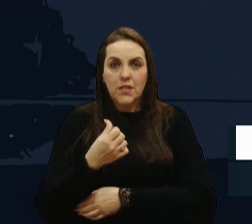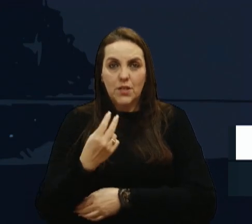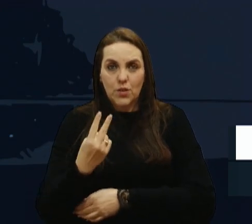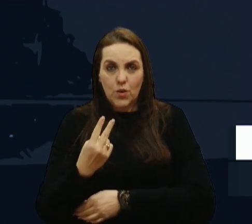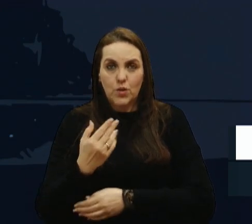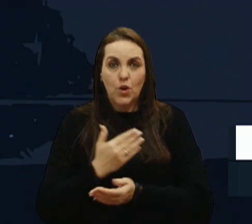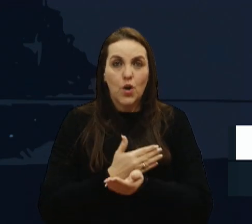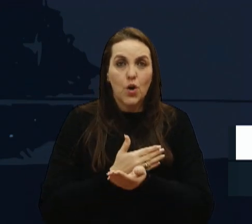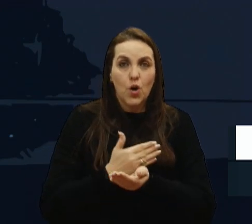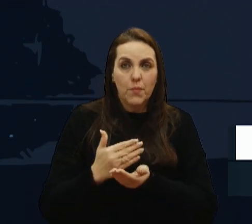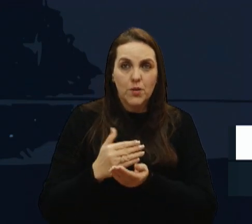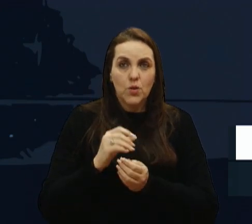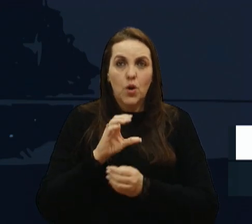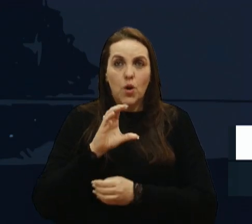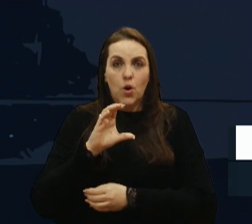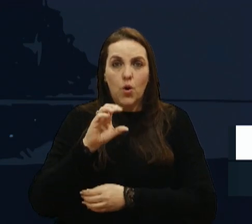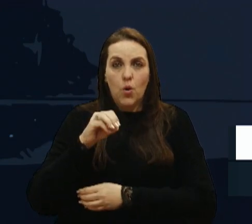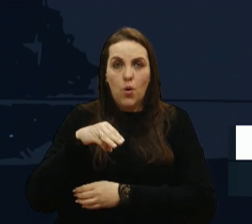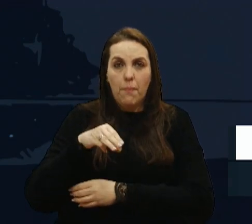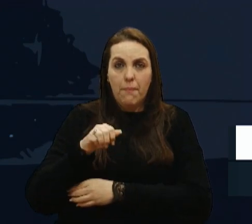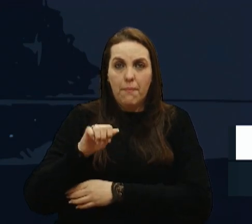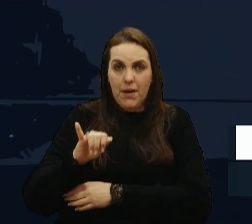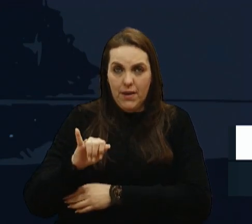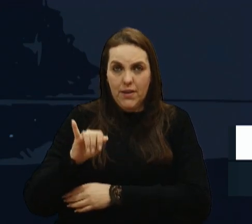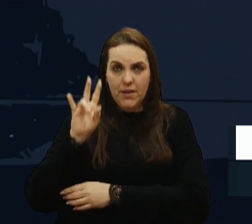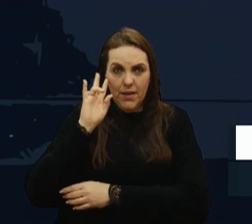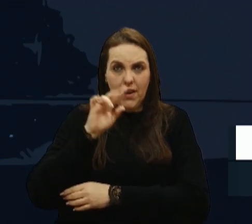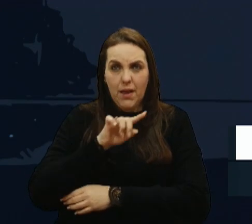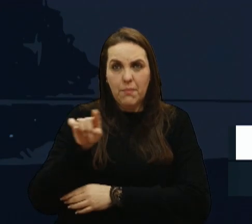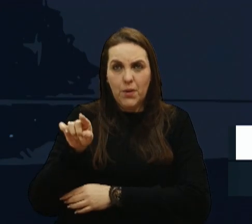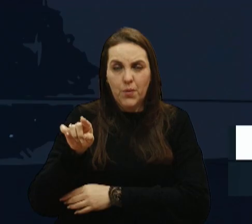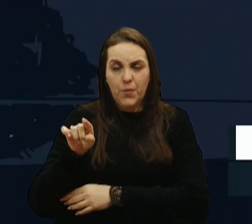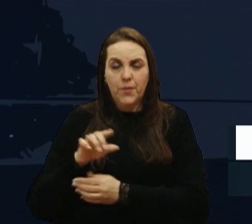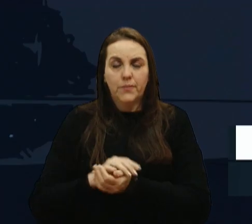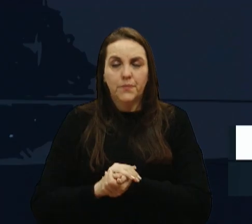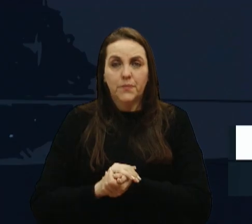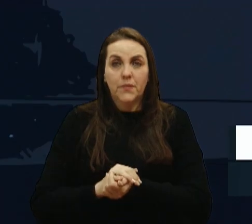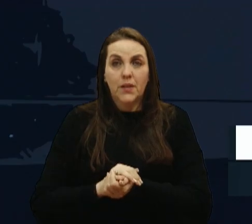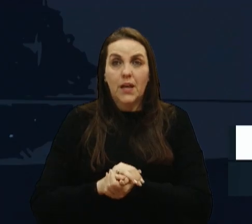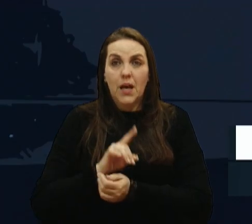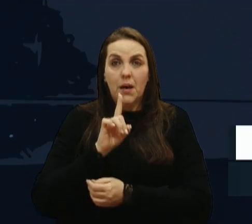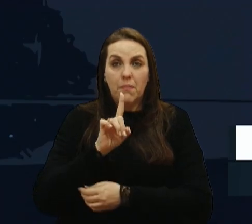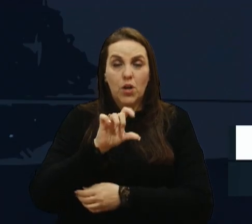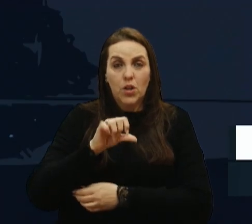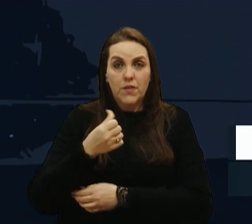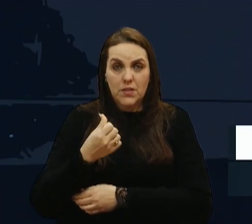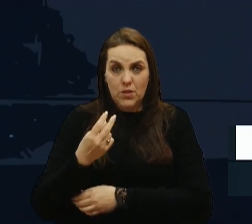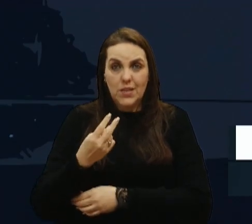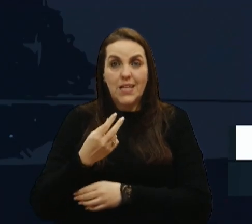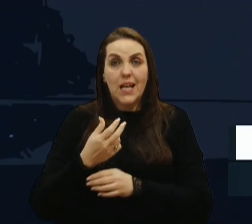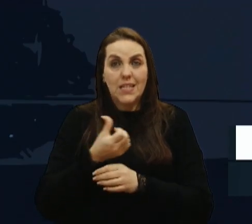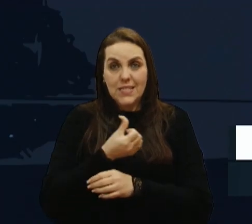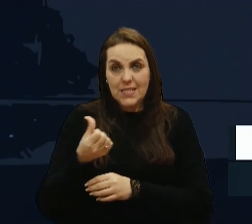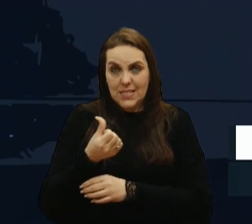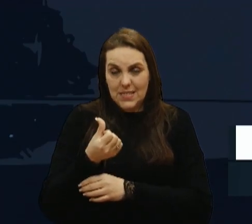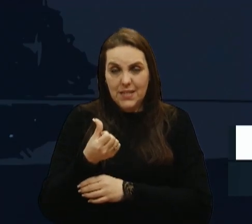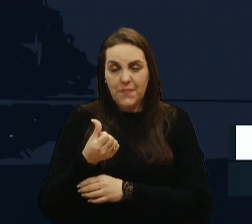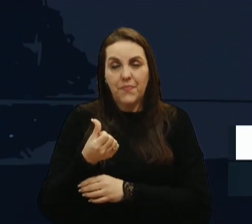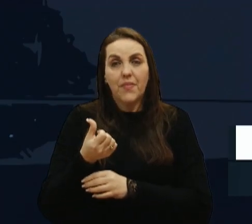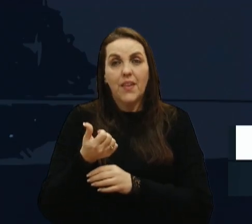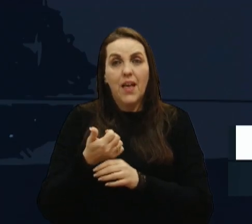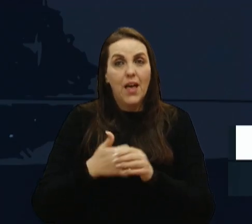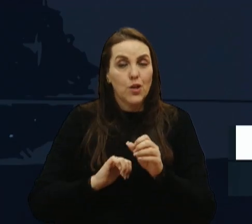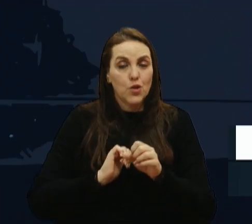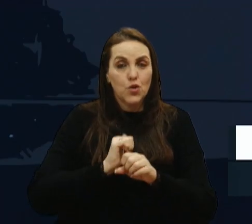Comai. Lembram disso? Em 1996 a Comai é extinta e substituída pela FAS.